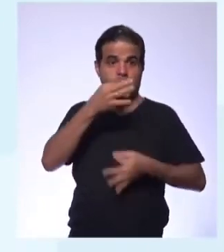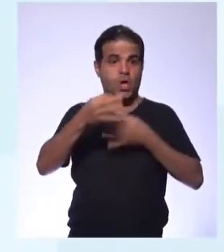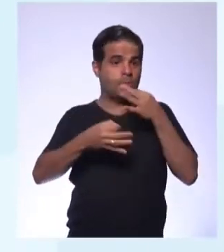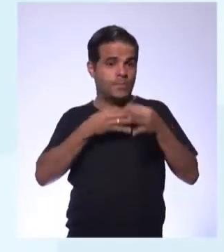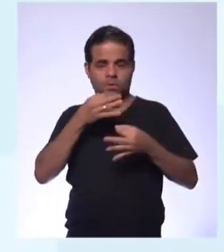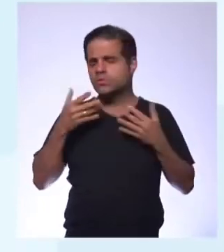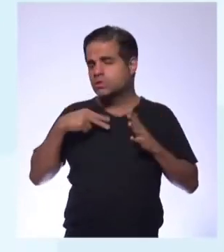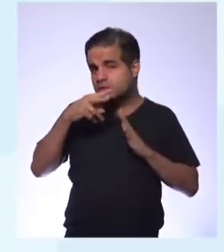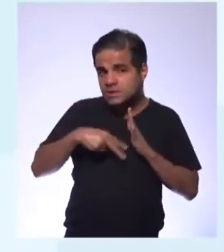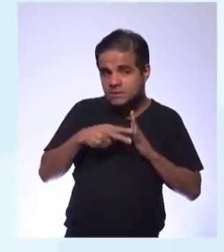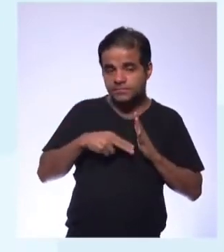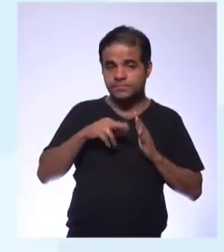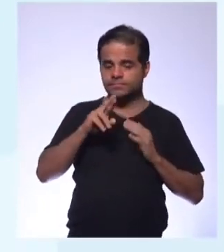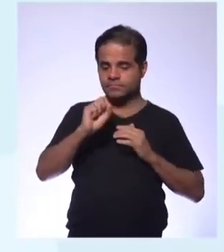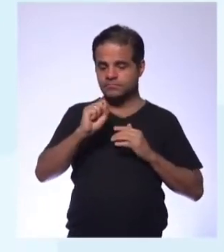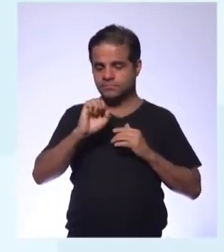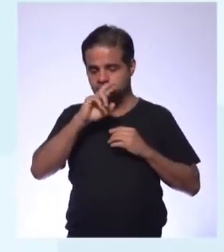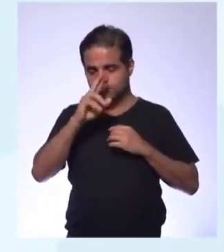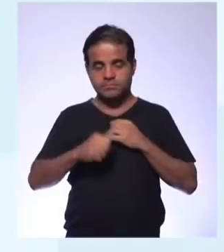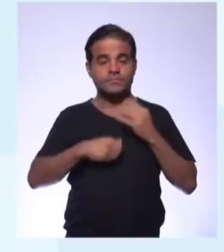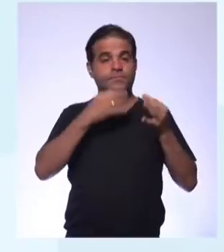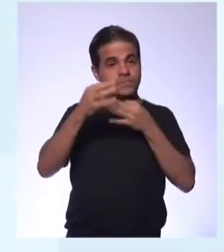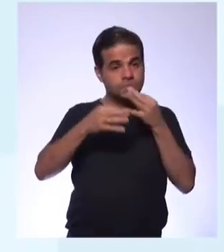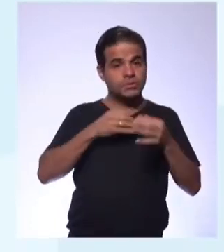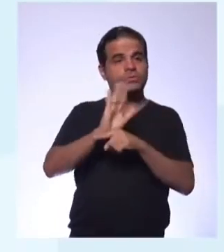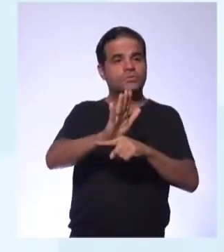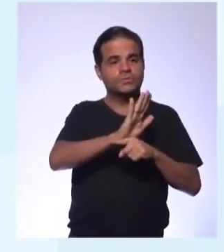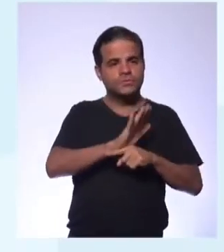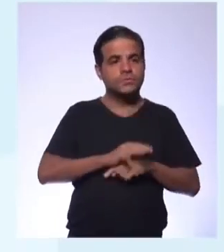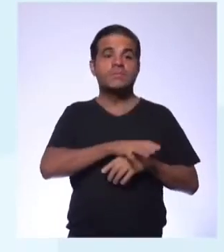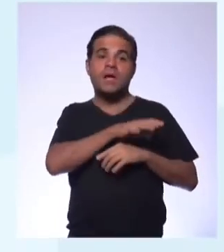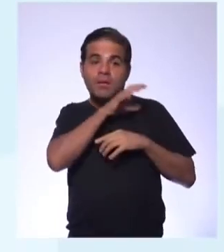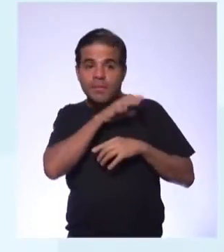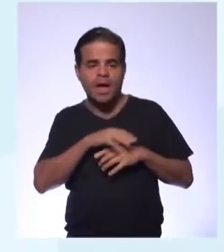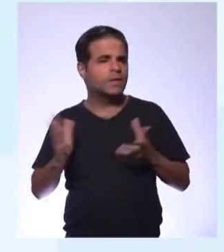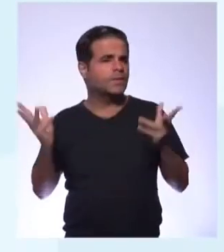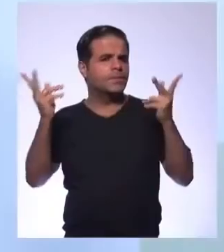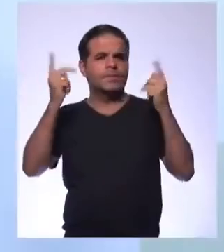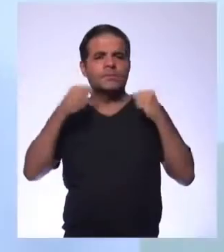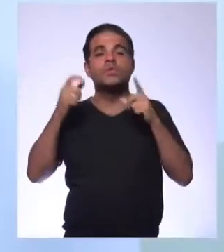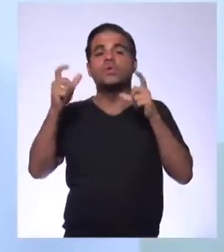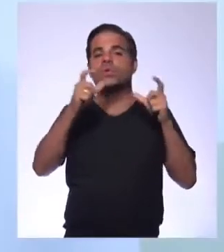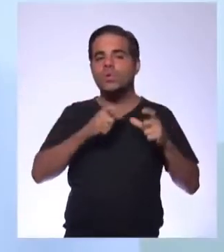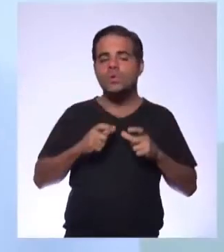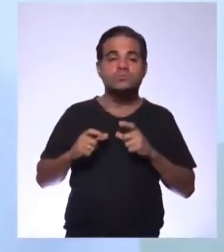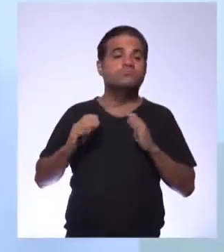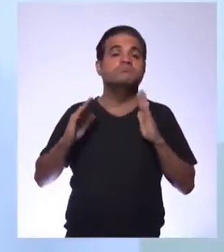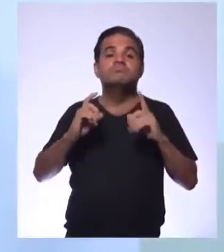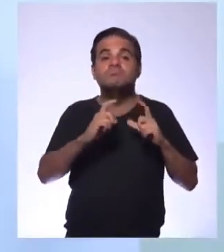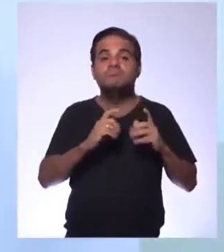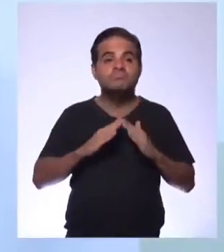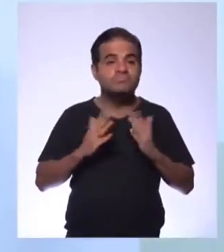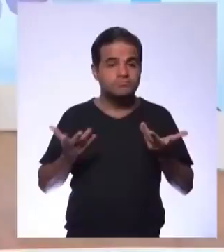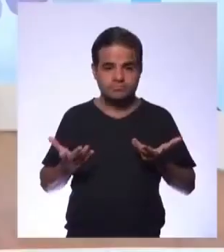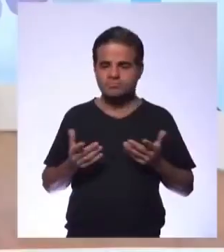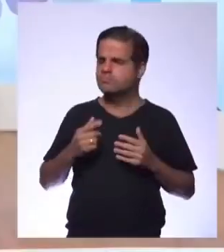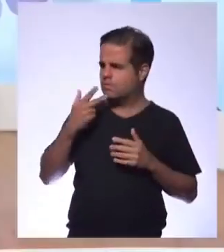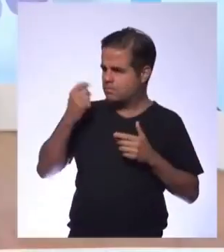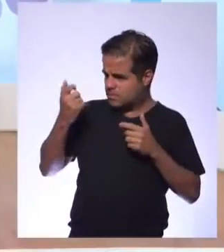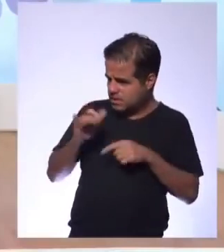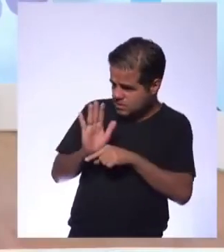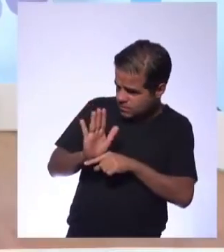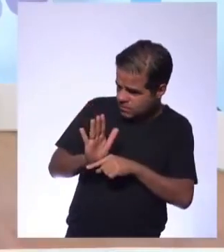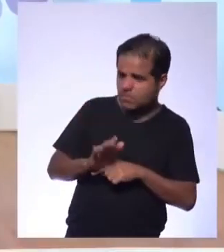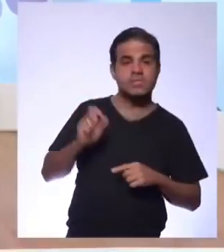vamos ler hoje a resenha, mas opiniões sobre o filme Animais Fantásticos e Onde Habitam. Sério? Vamos falar desse filme, professora? Nós